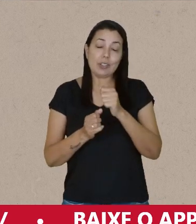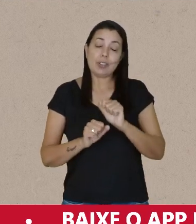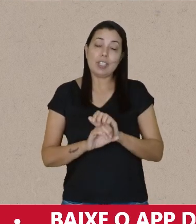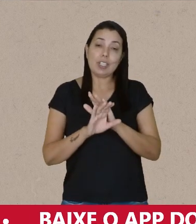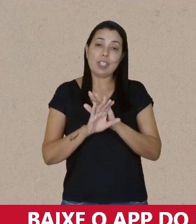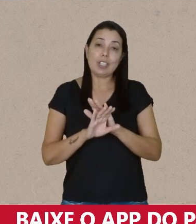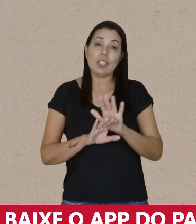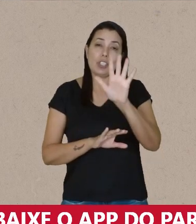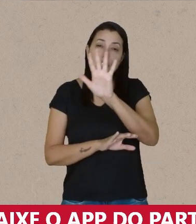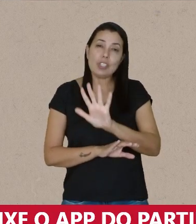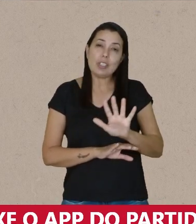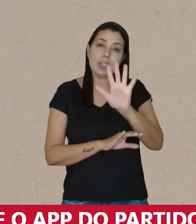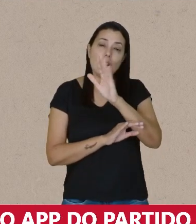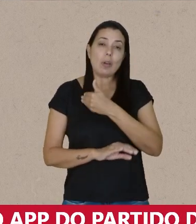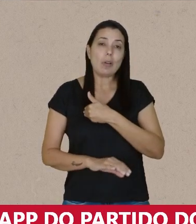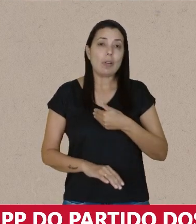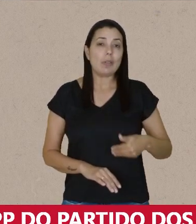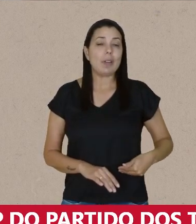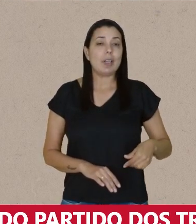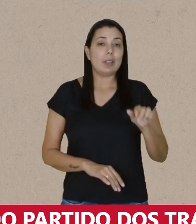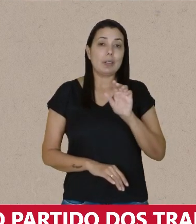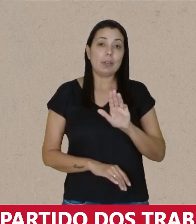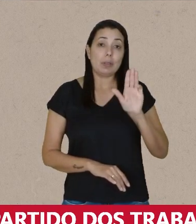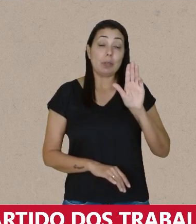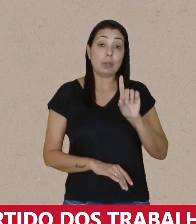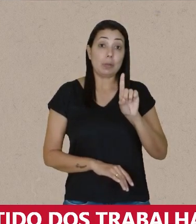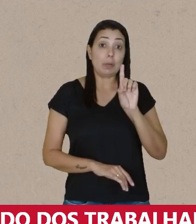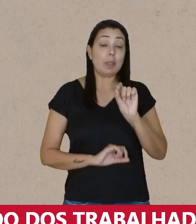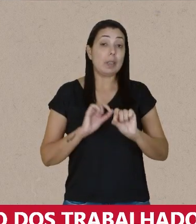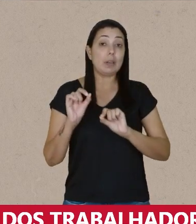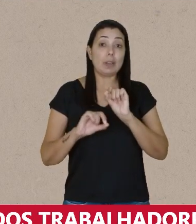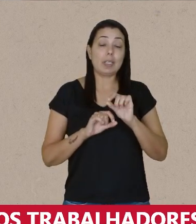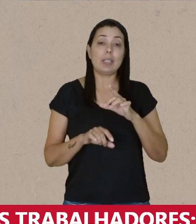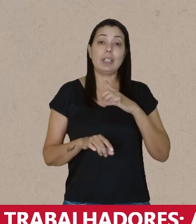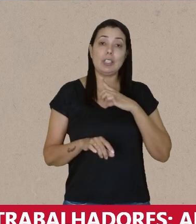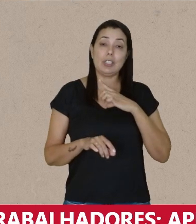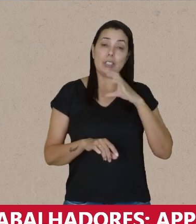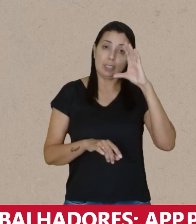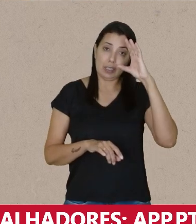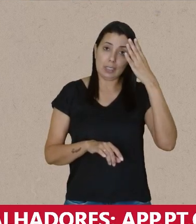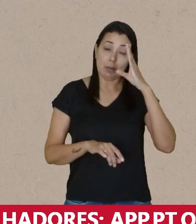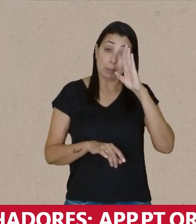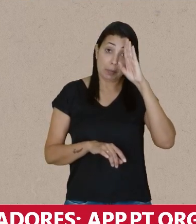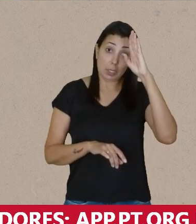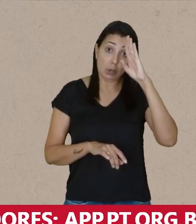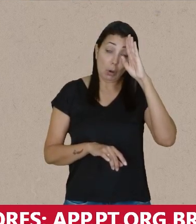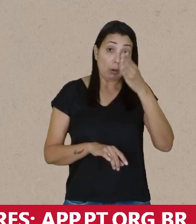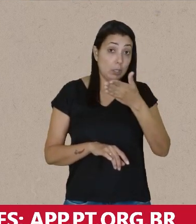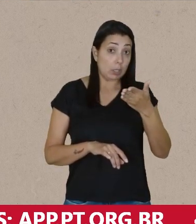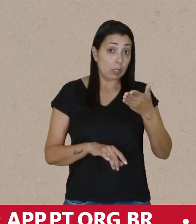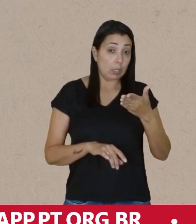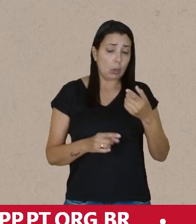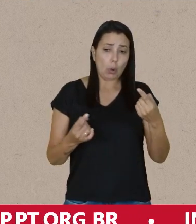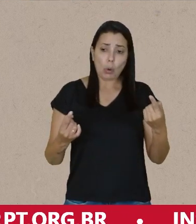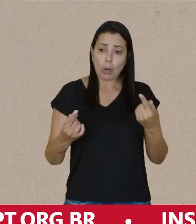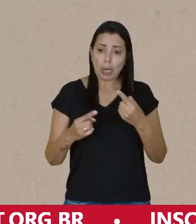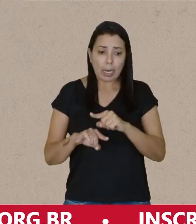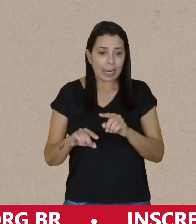geral, o governo do Lula, no primeiro momento, tinha que definir prioridades. E ele definiu o combate à